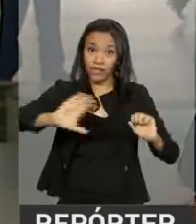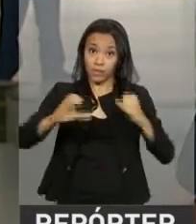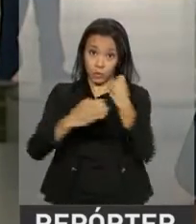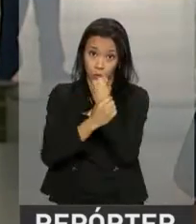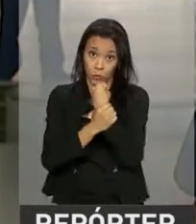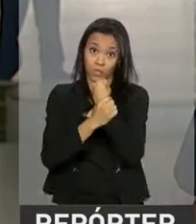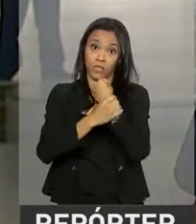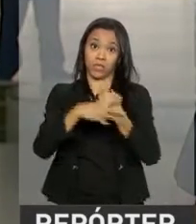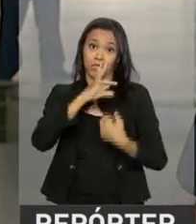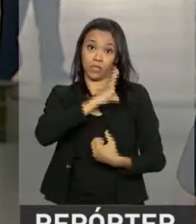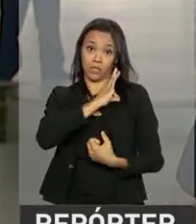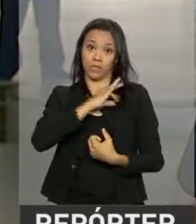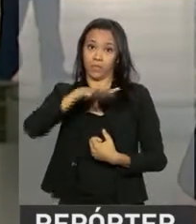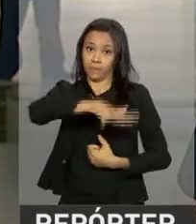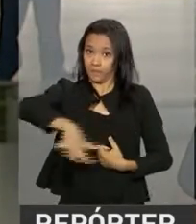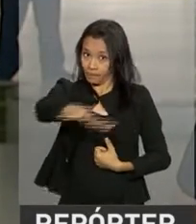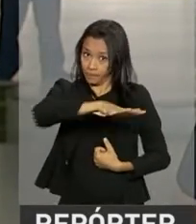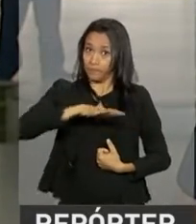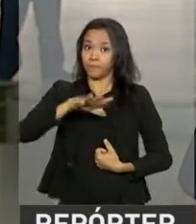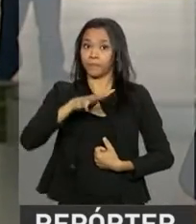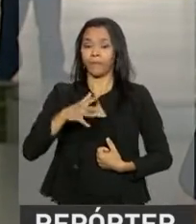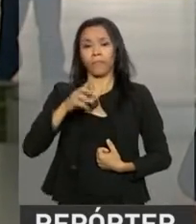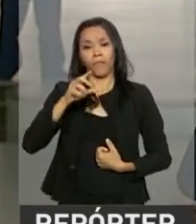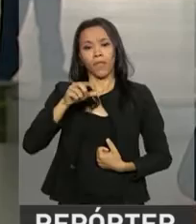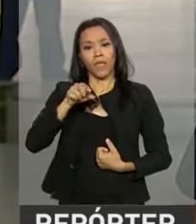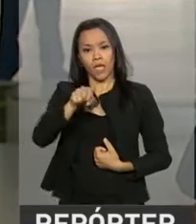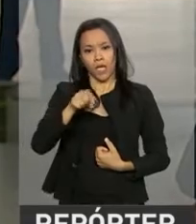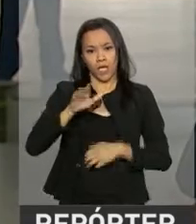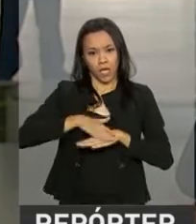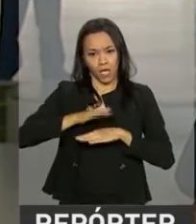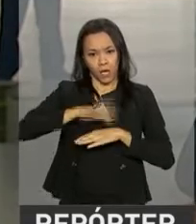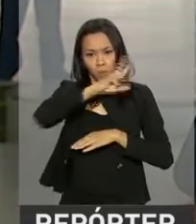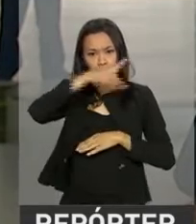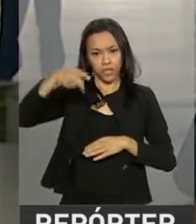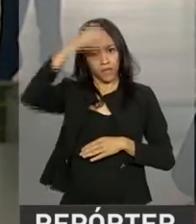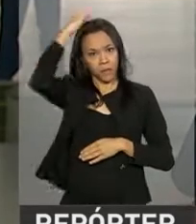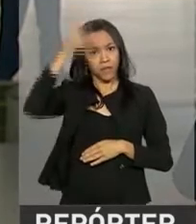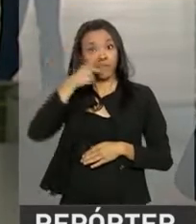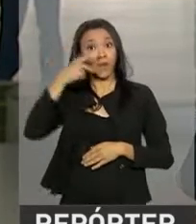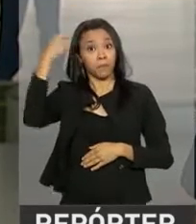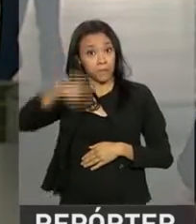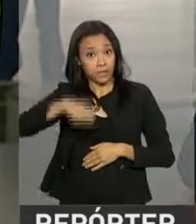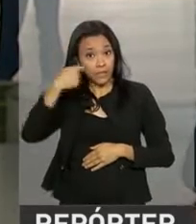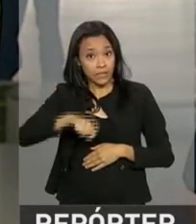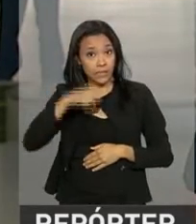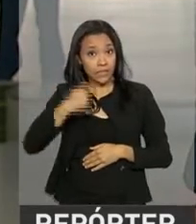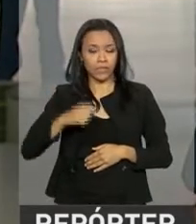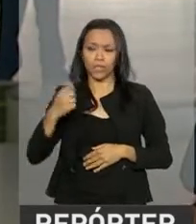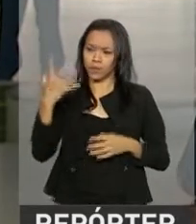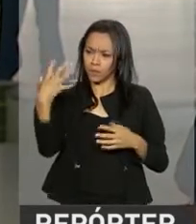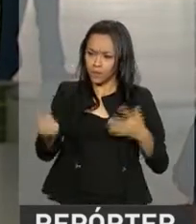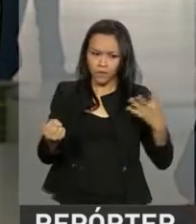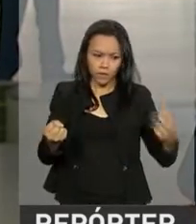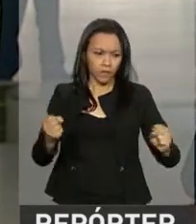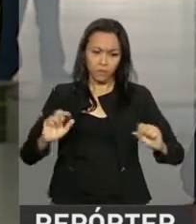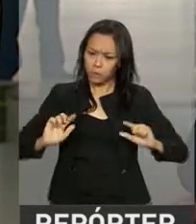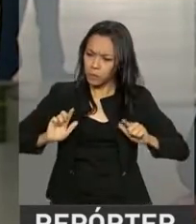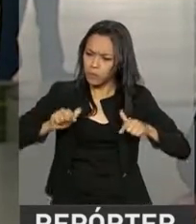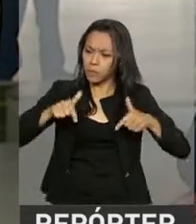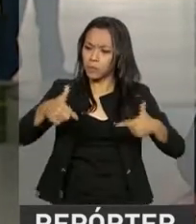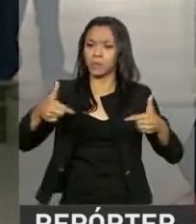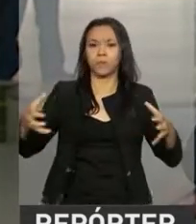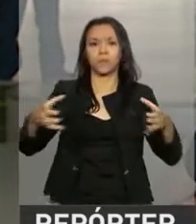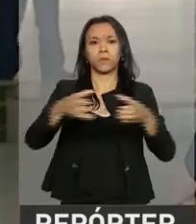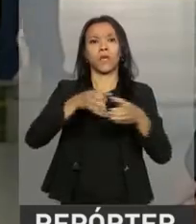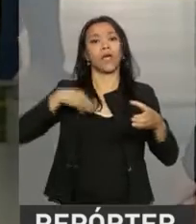Michel Temer, é necessário se juntar esforços para resolver os